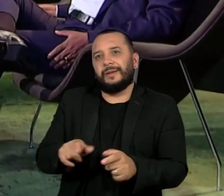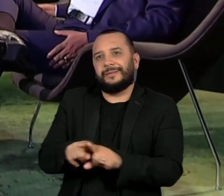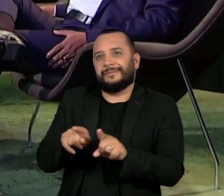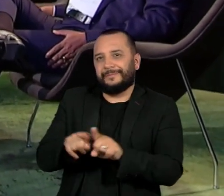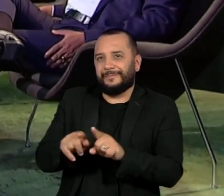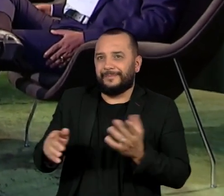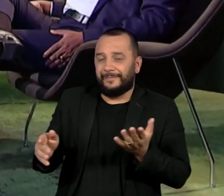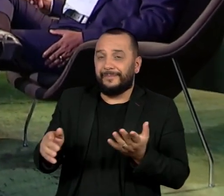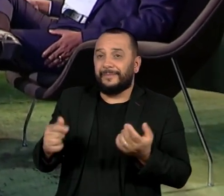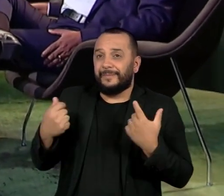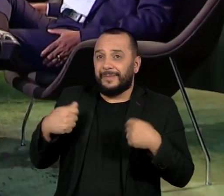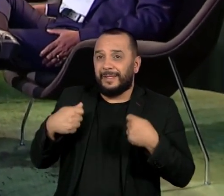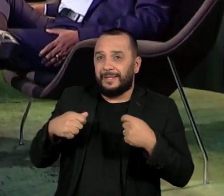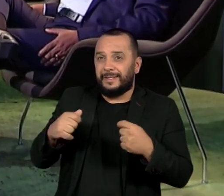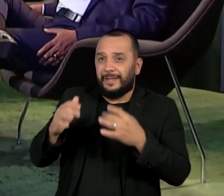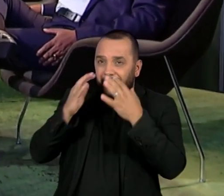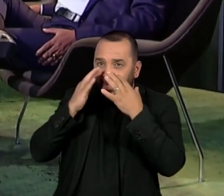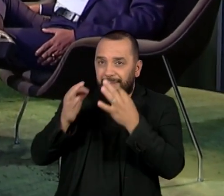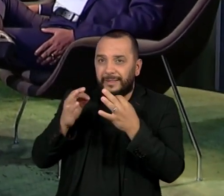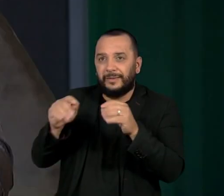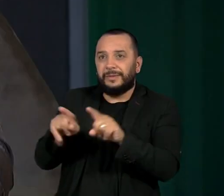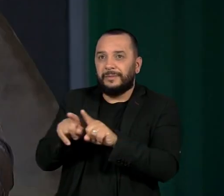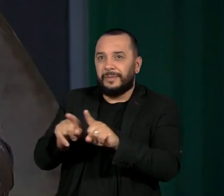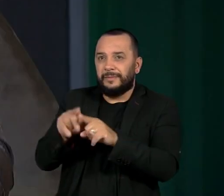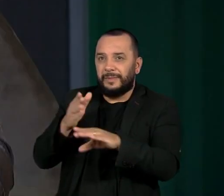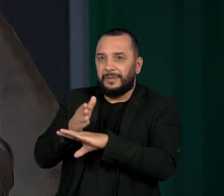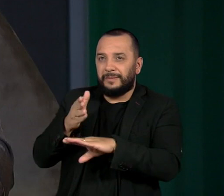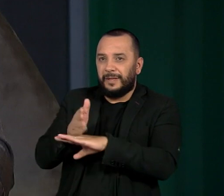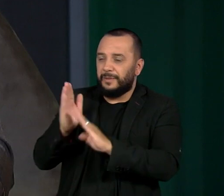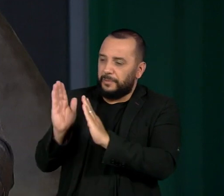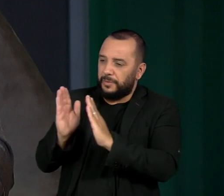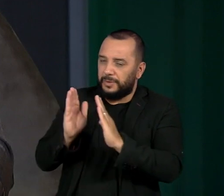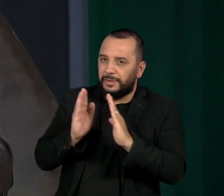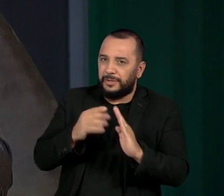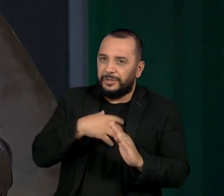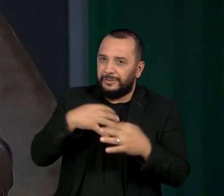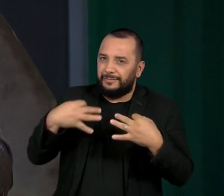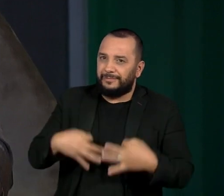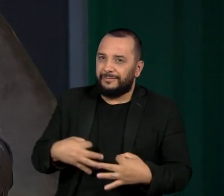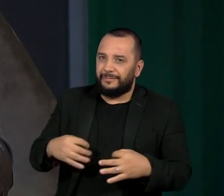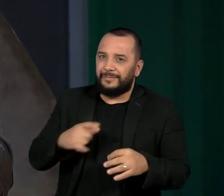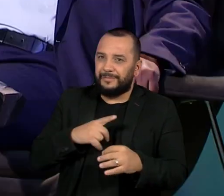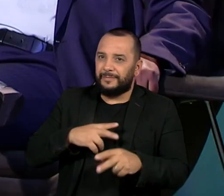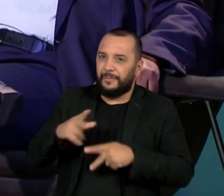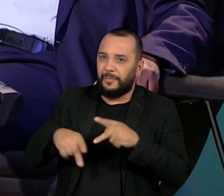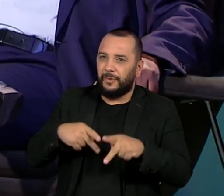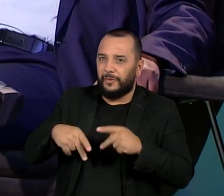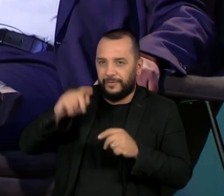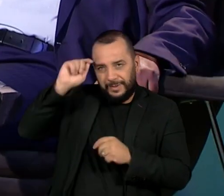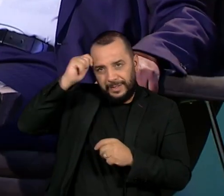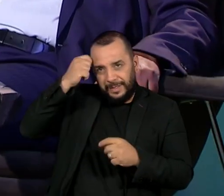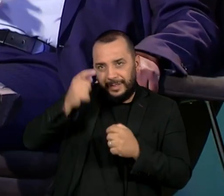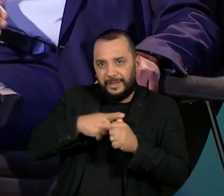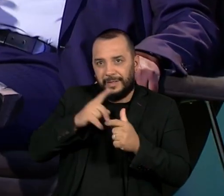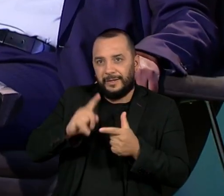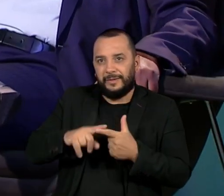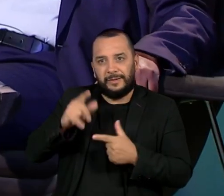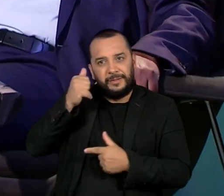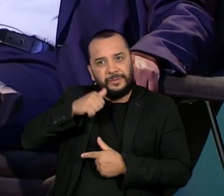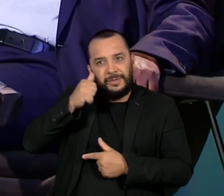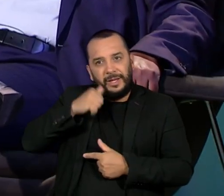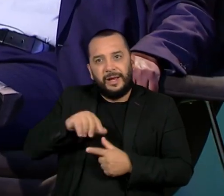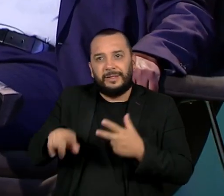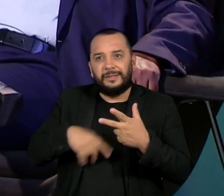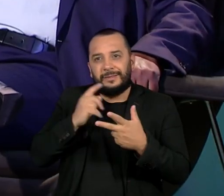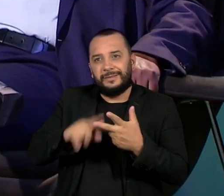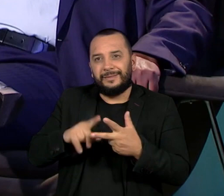que participar desse processo de maneira efetiva, né? A gente tem falado da população negra, a gente fala da população das mulheres, a gente